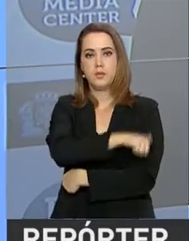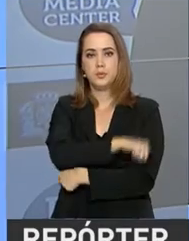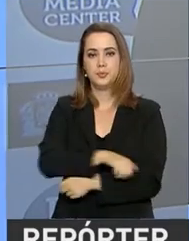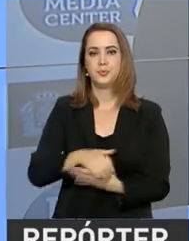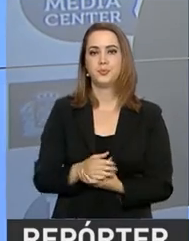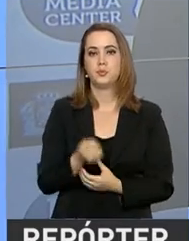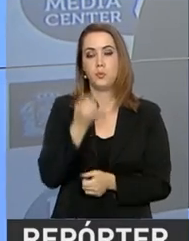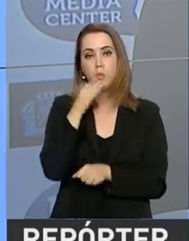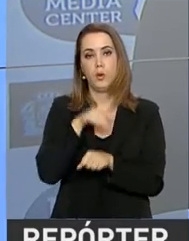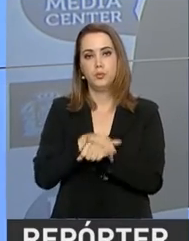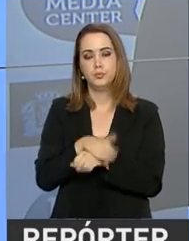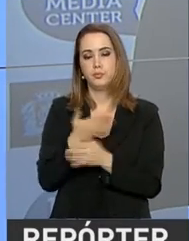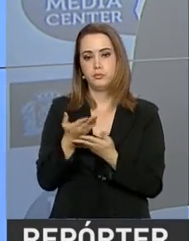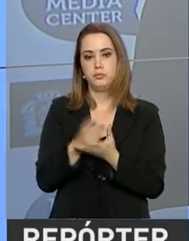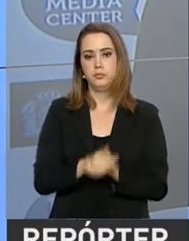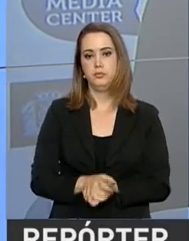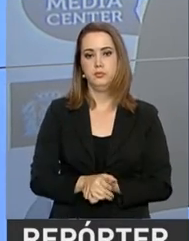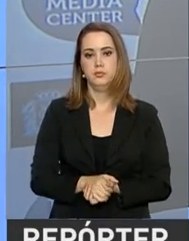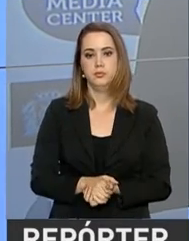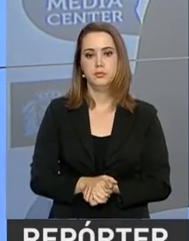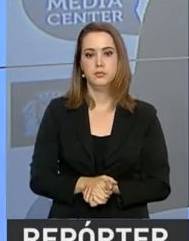Luana.